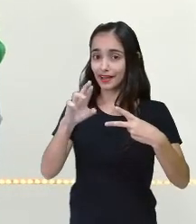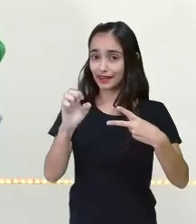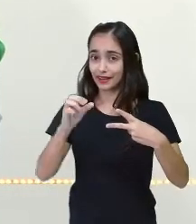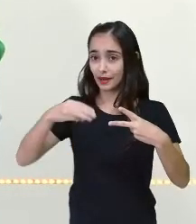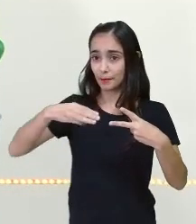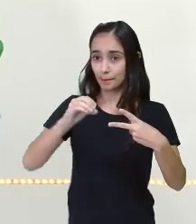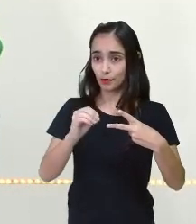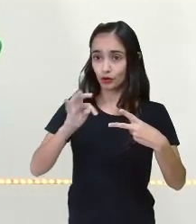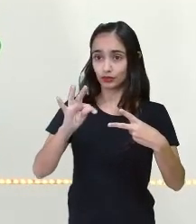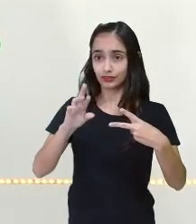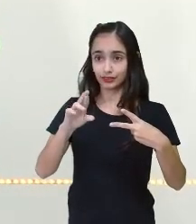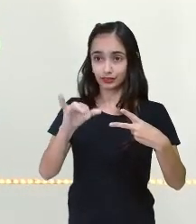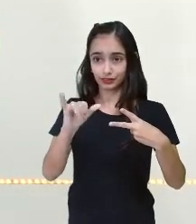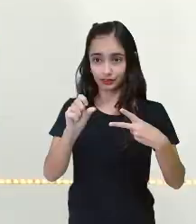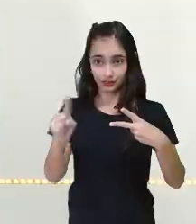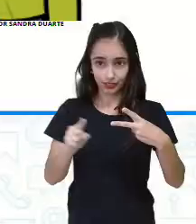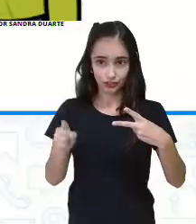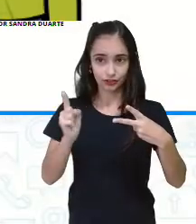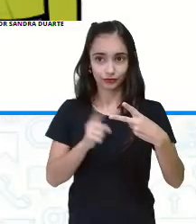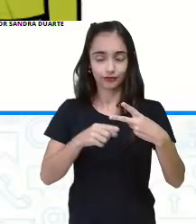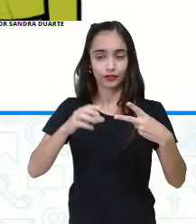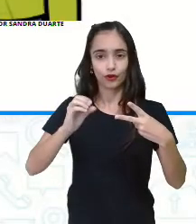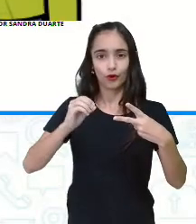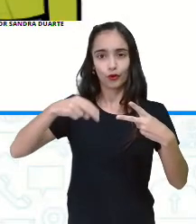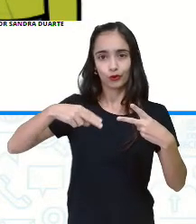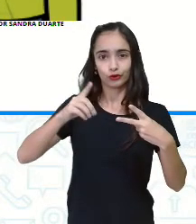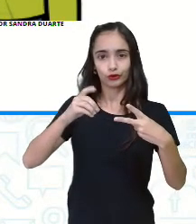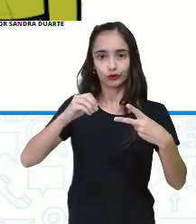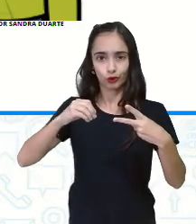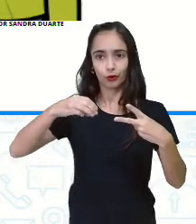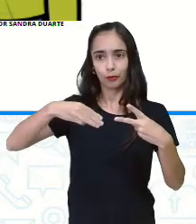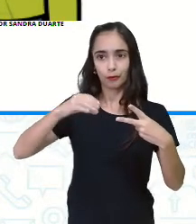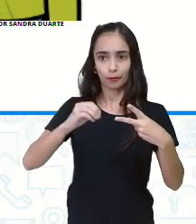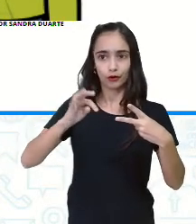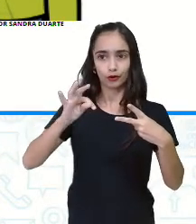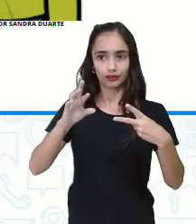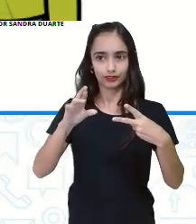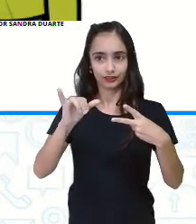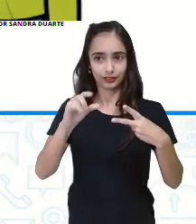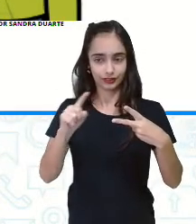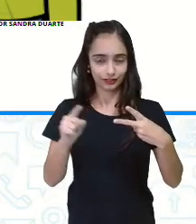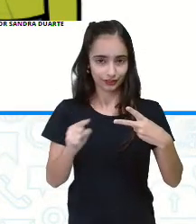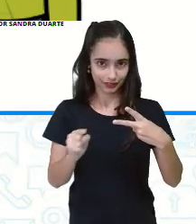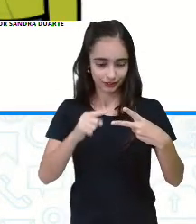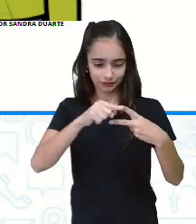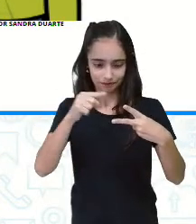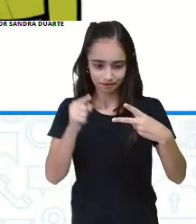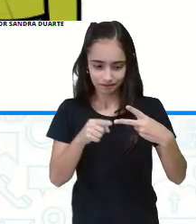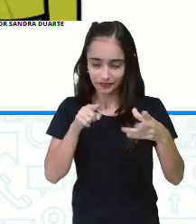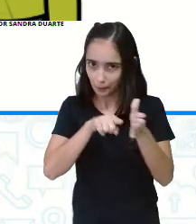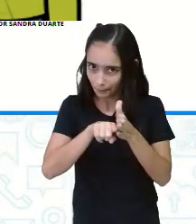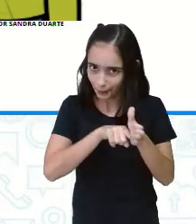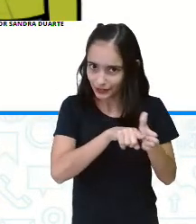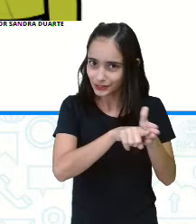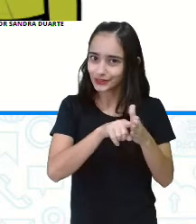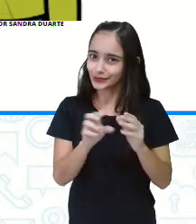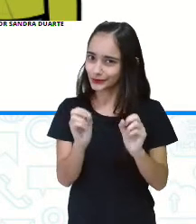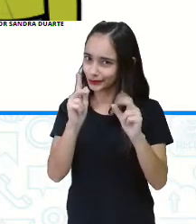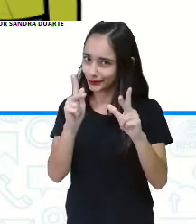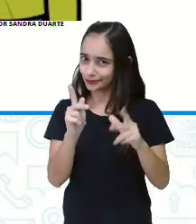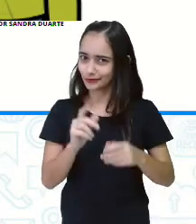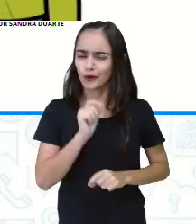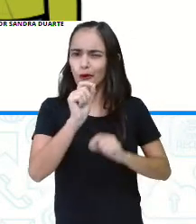Fica aí o desafio para vocês, tá? Essas palavras eu não conhecia, eu vim conhecer nessa pesquisa que eu fiz aí. Então, o que